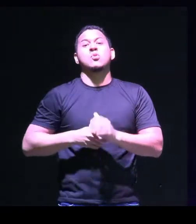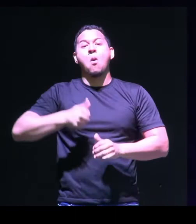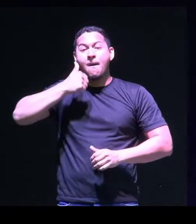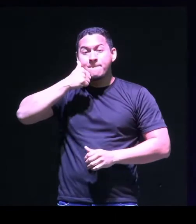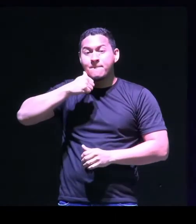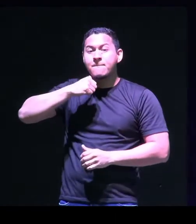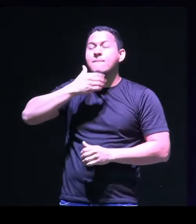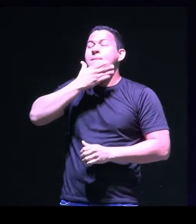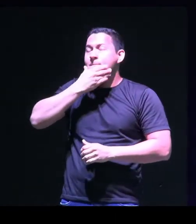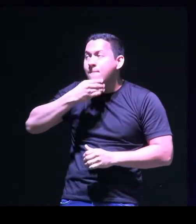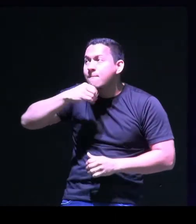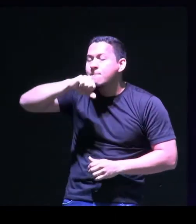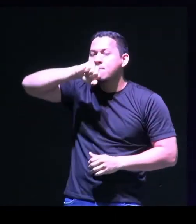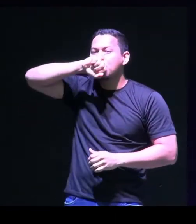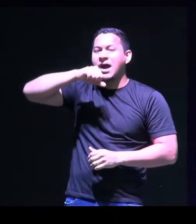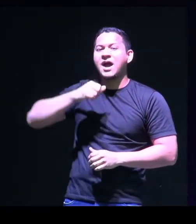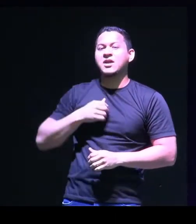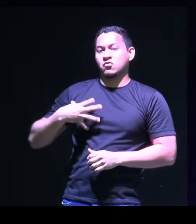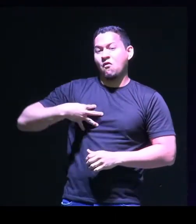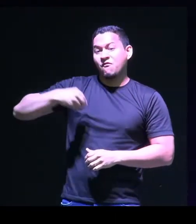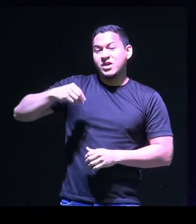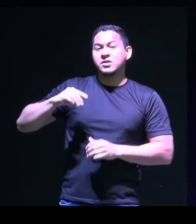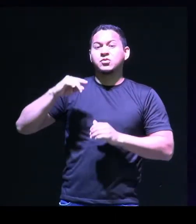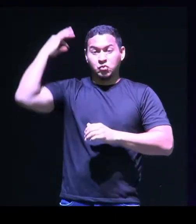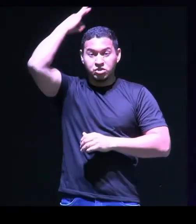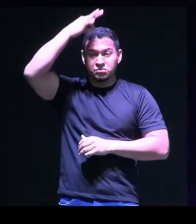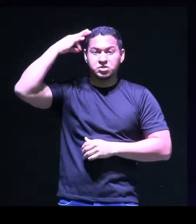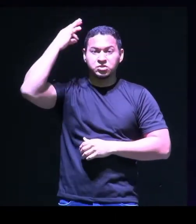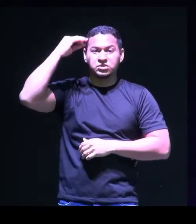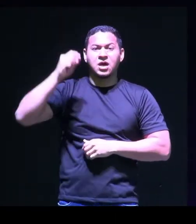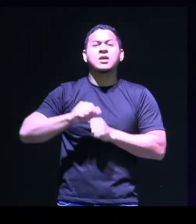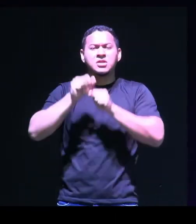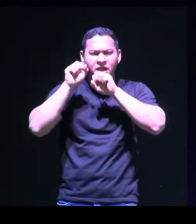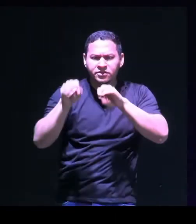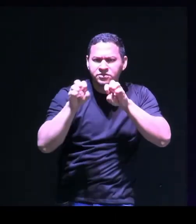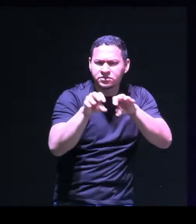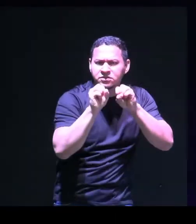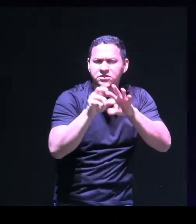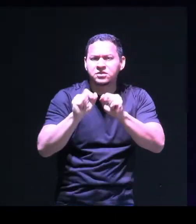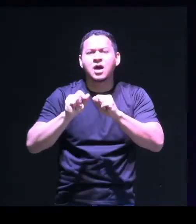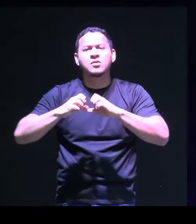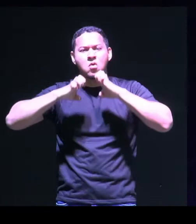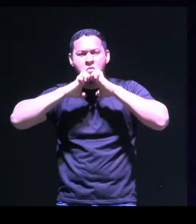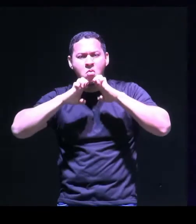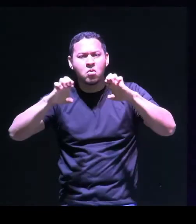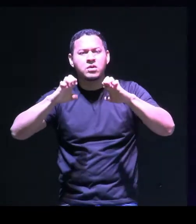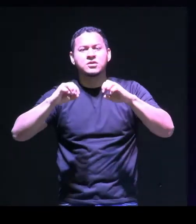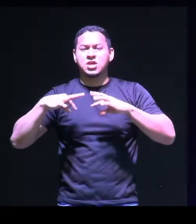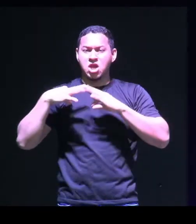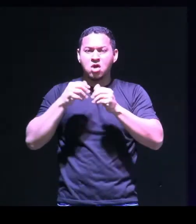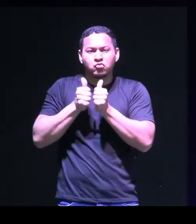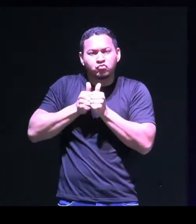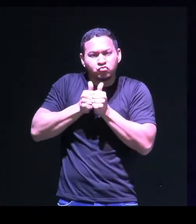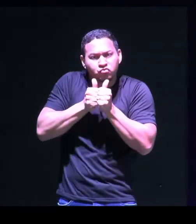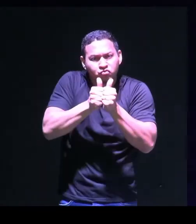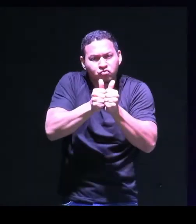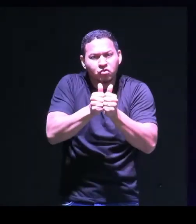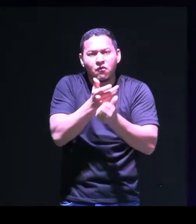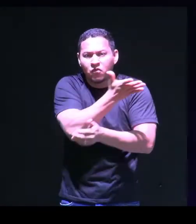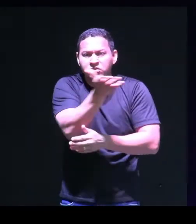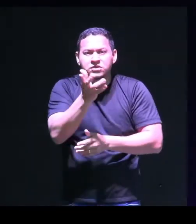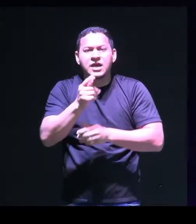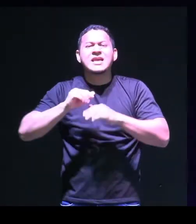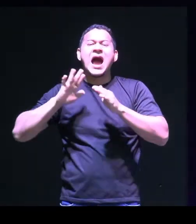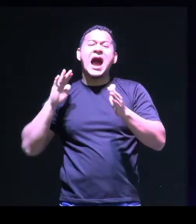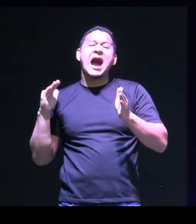Santo, ensinando-os a guardar todas as coisas que eu vos tenho ordenado, e eis que eu estou convosco todos os dias até a consumação do